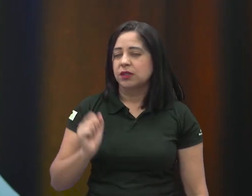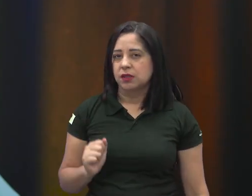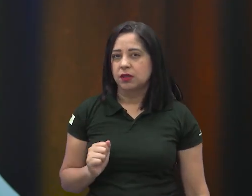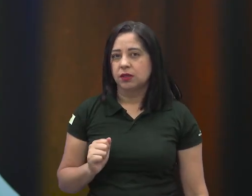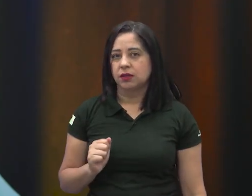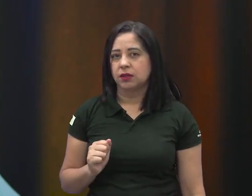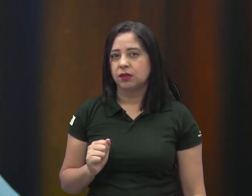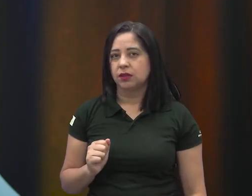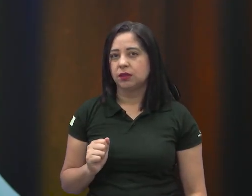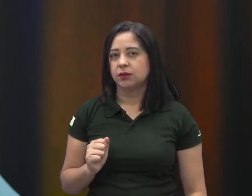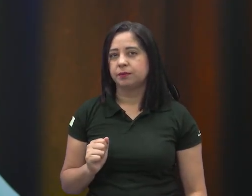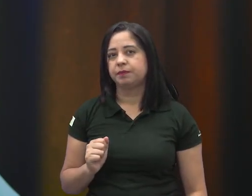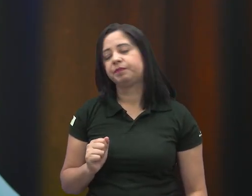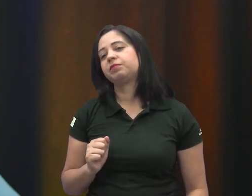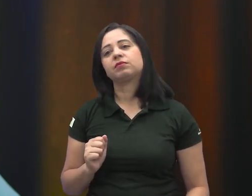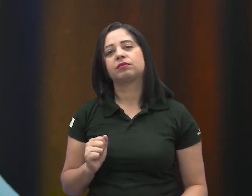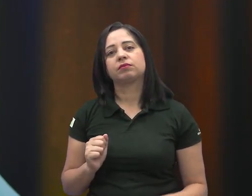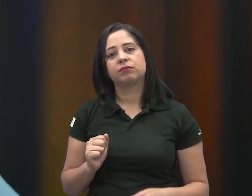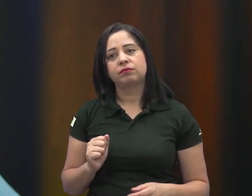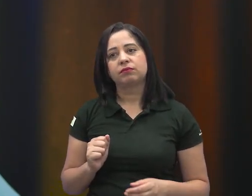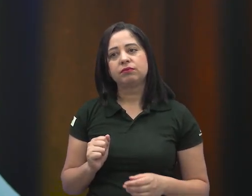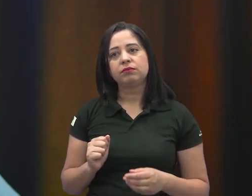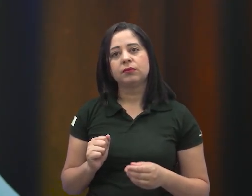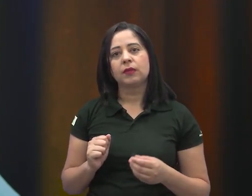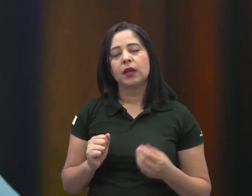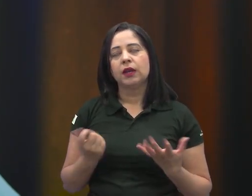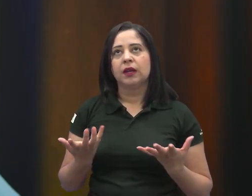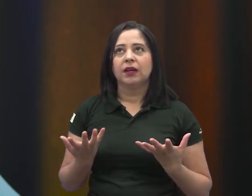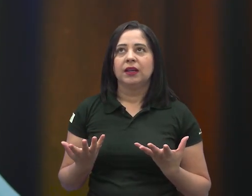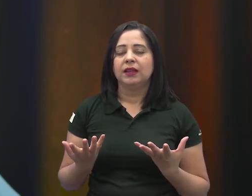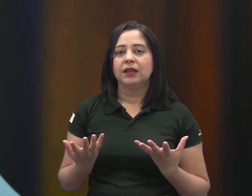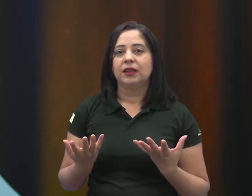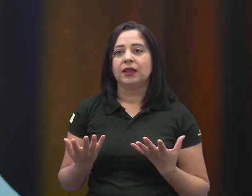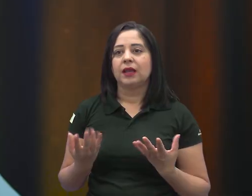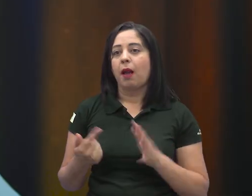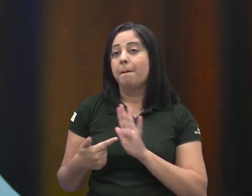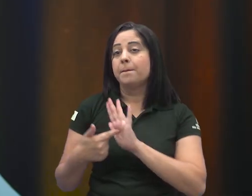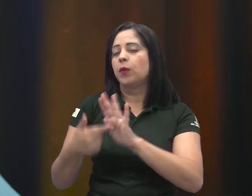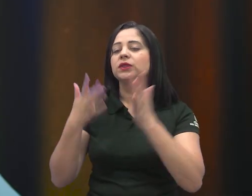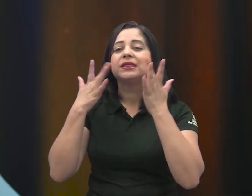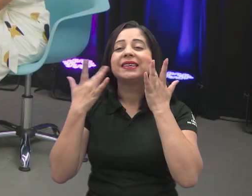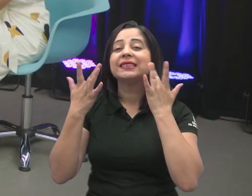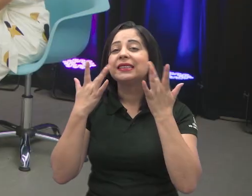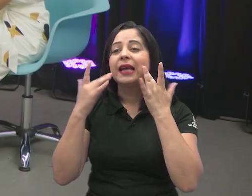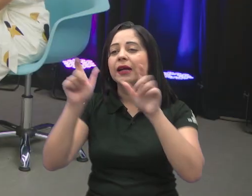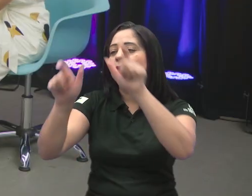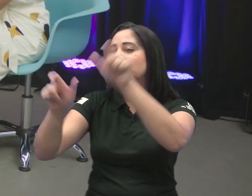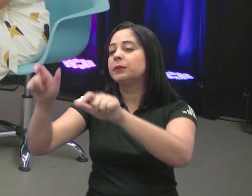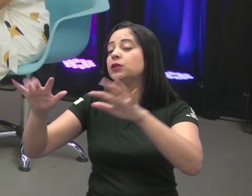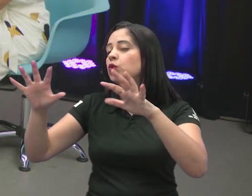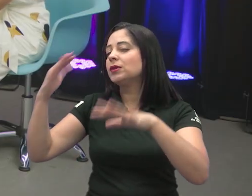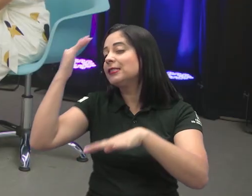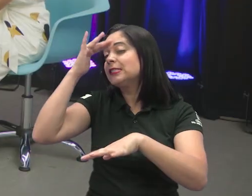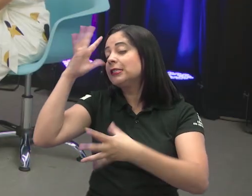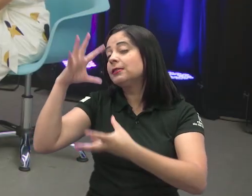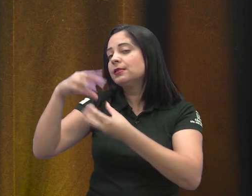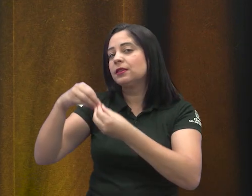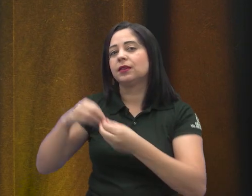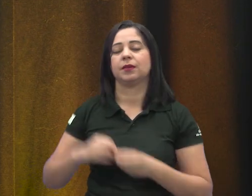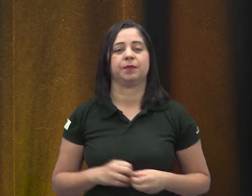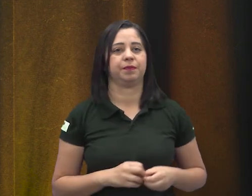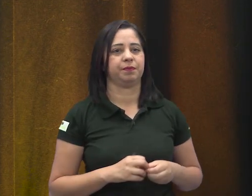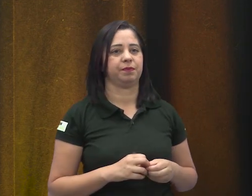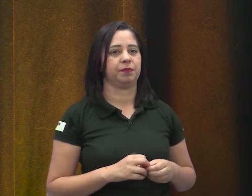você de entender, fazer com que as pessoas entendam essa situação através do teatro? Olha, eu acho